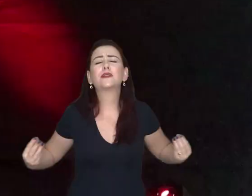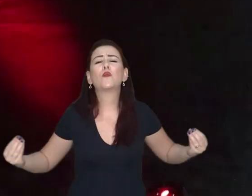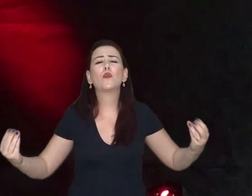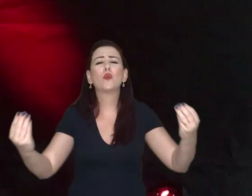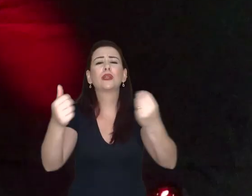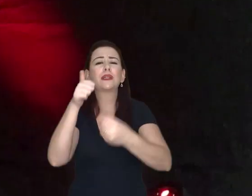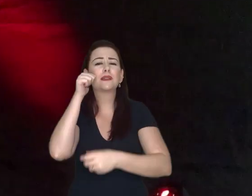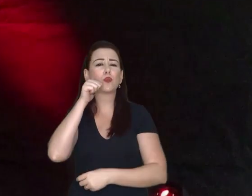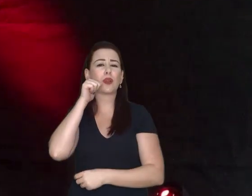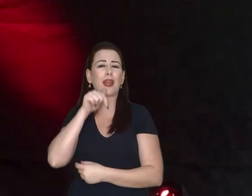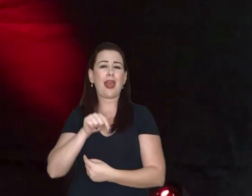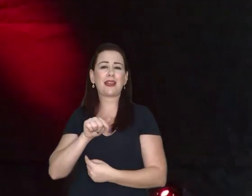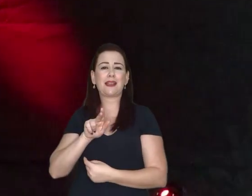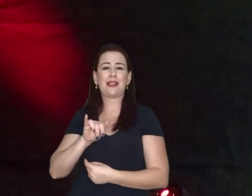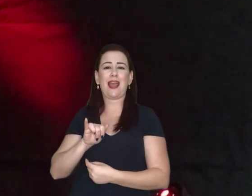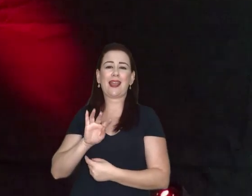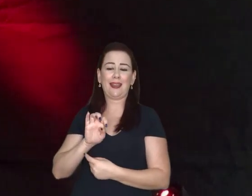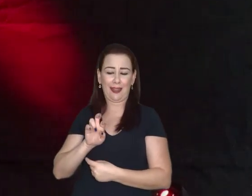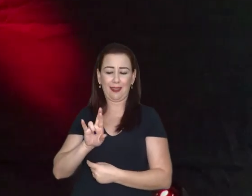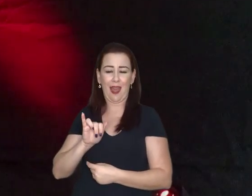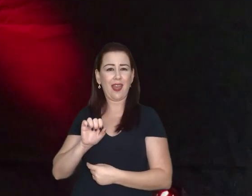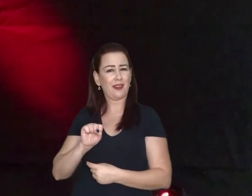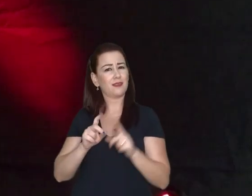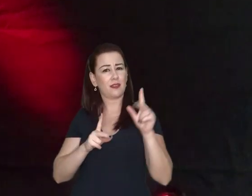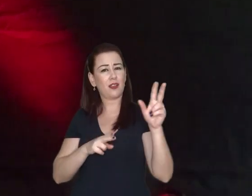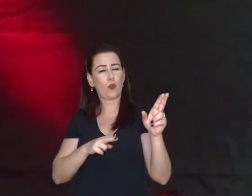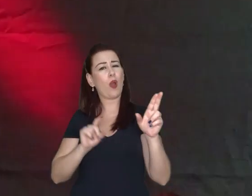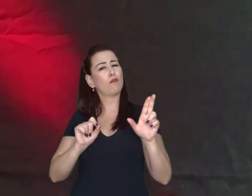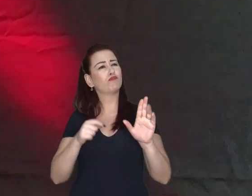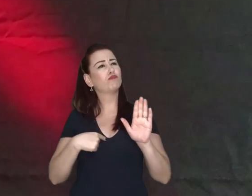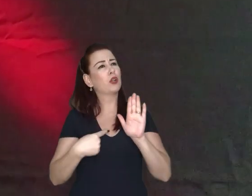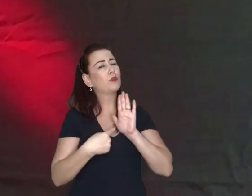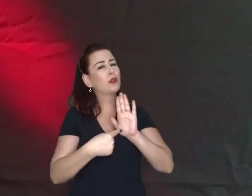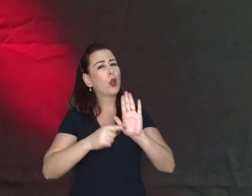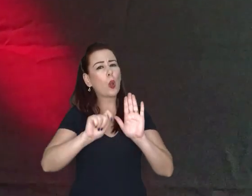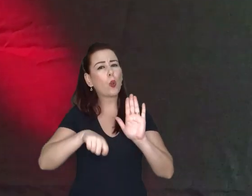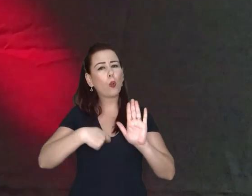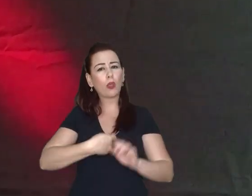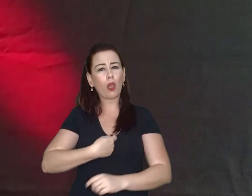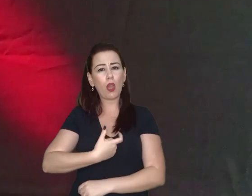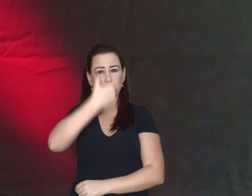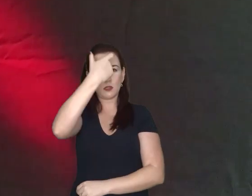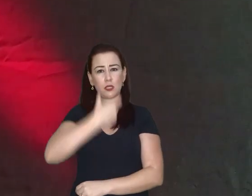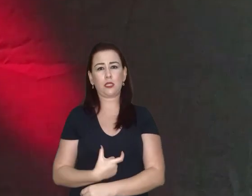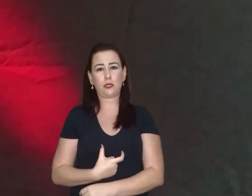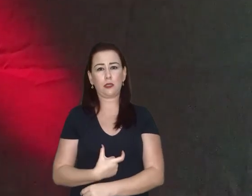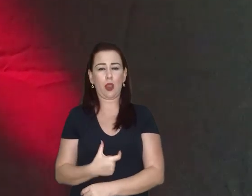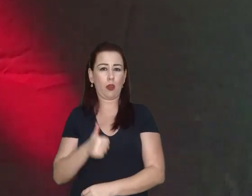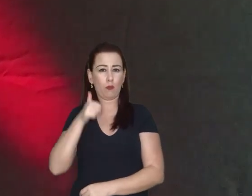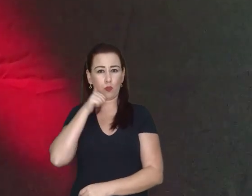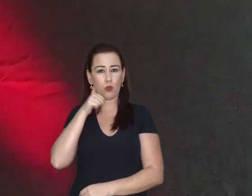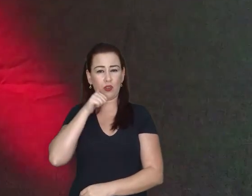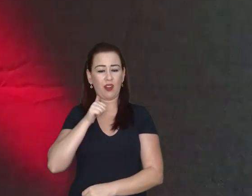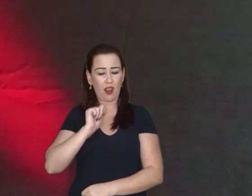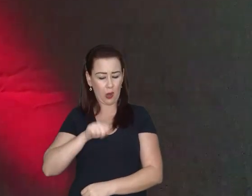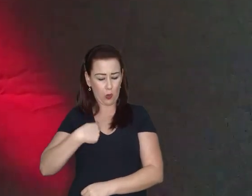Quitérias para dizer o que é ser mulher, o que é ser